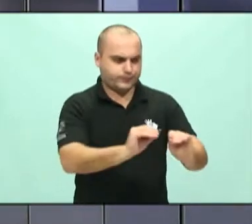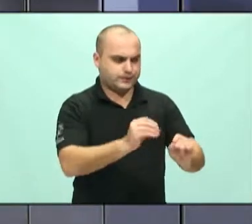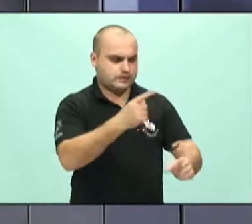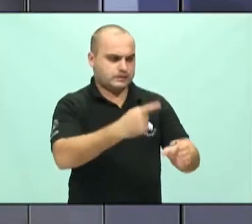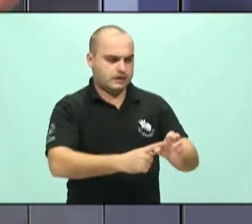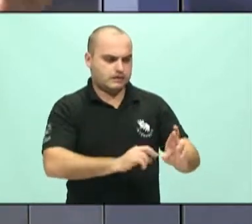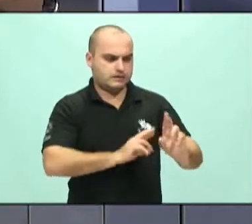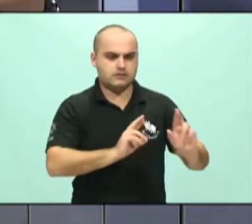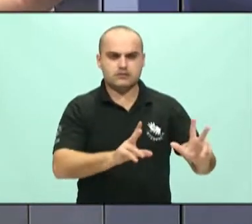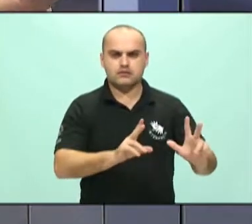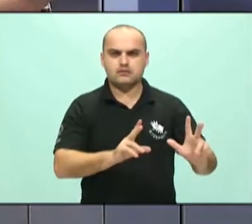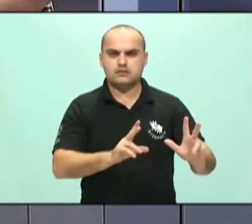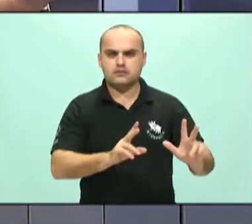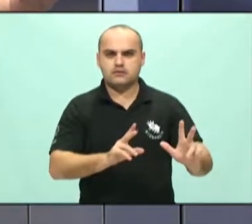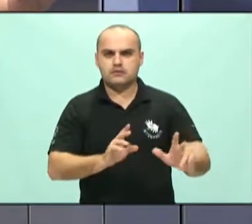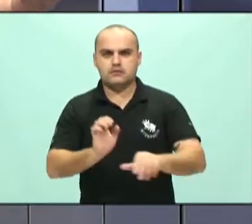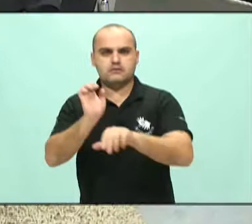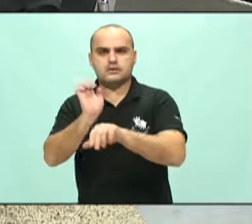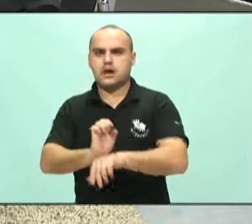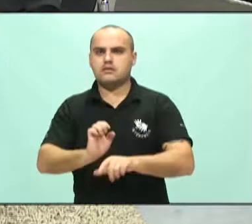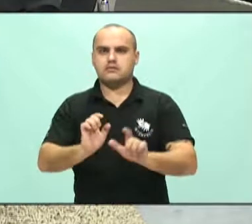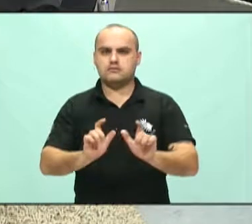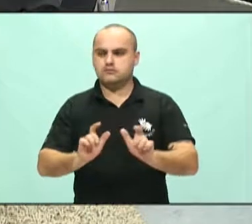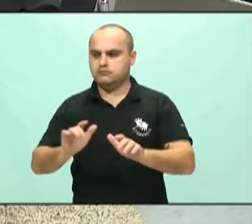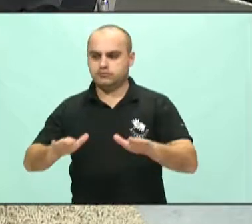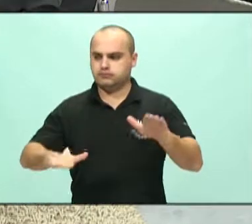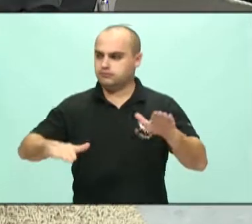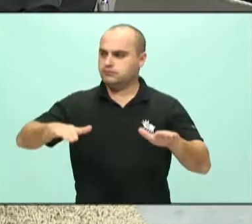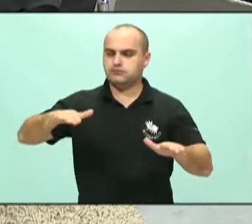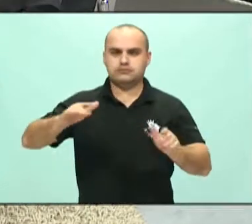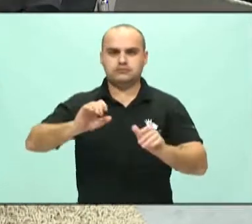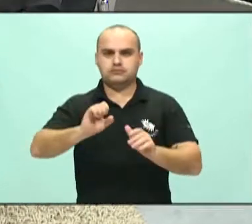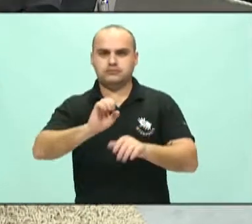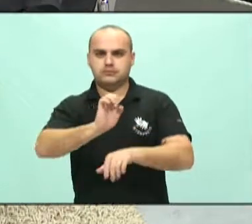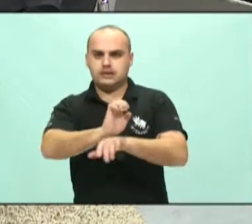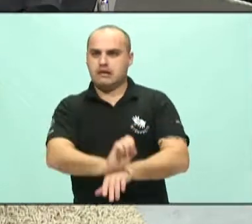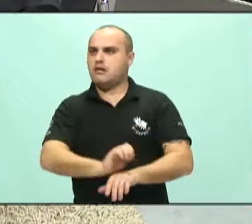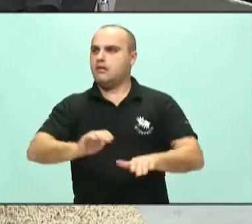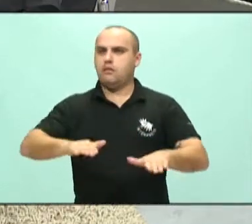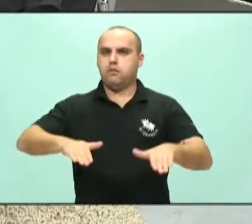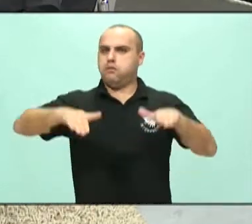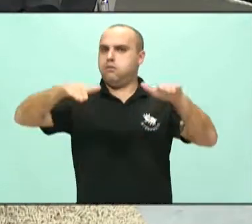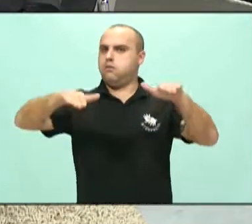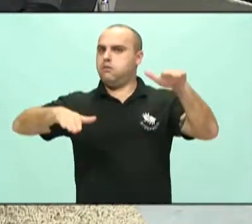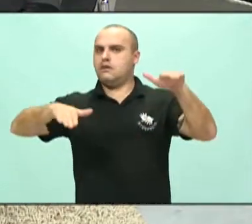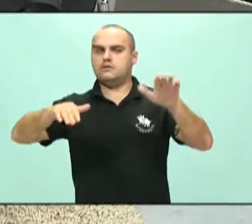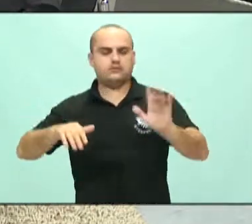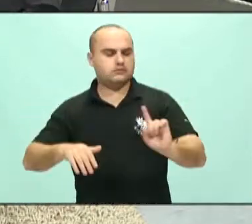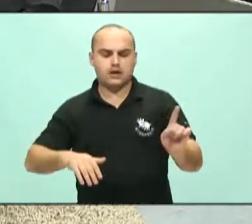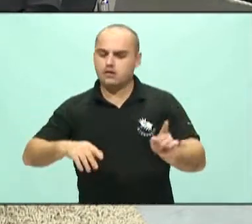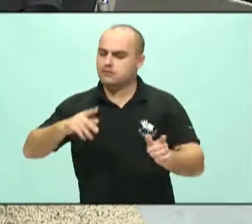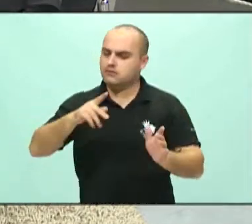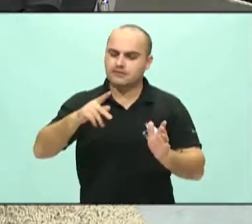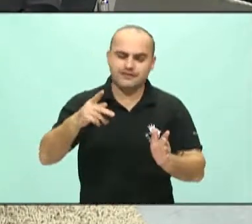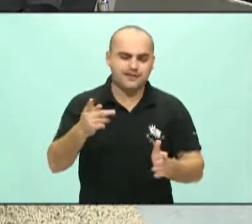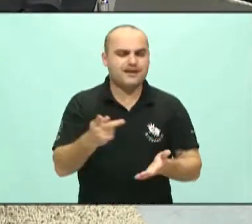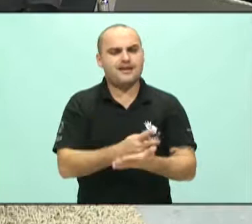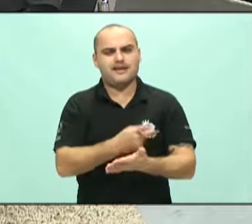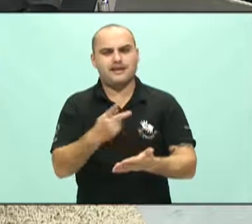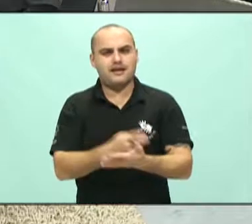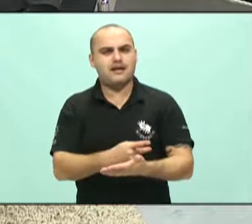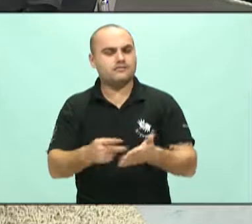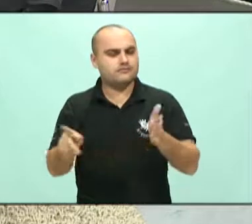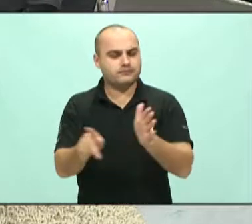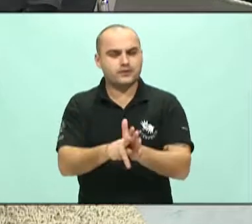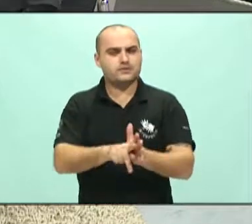vai fazer com que o estado cresça de maneira equilibrada. É uma política equivocada, extremamente prejudicial, que